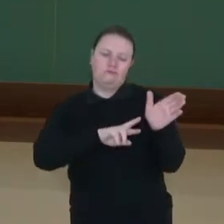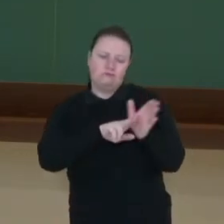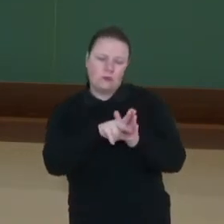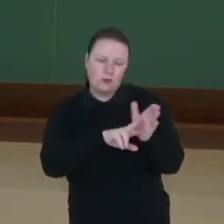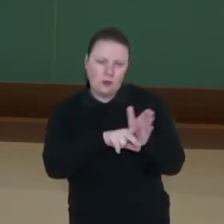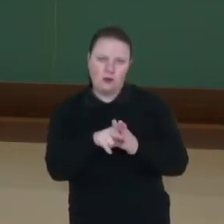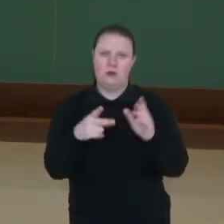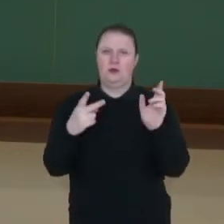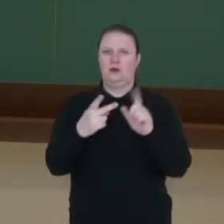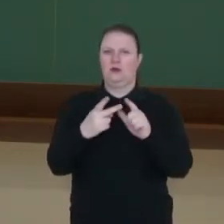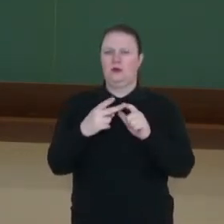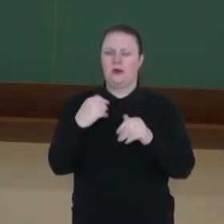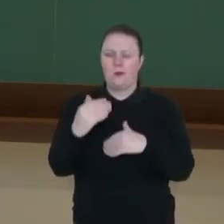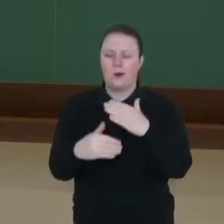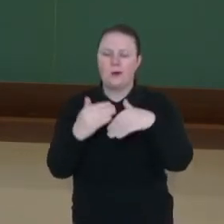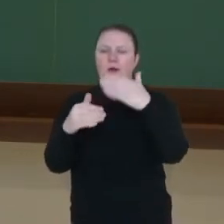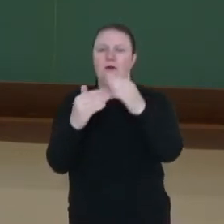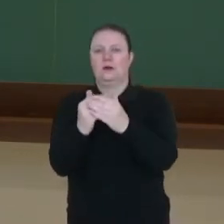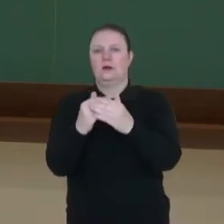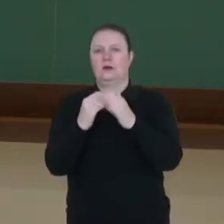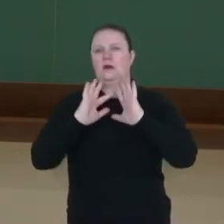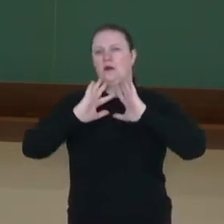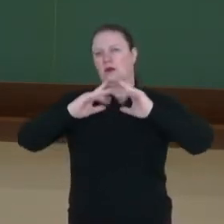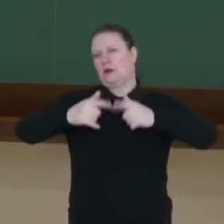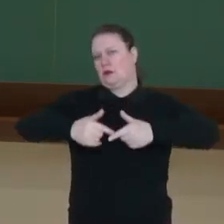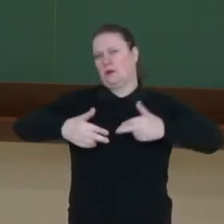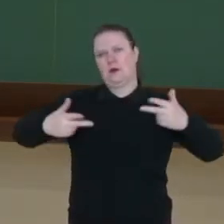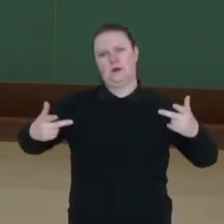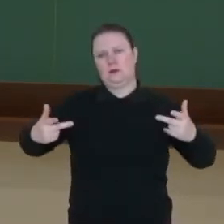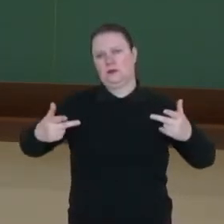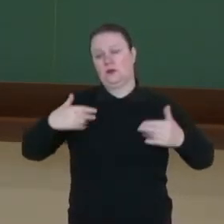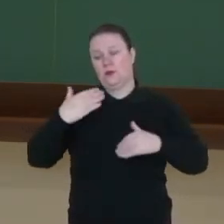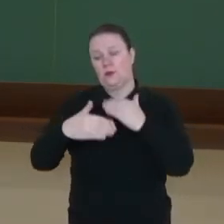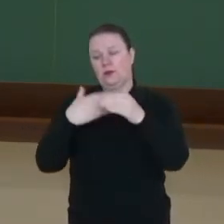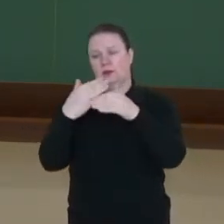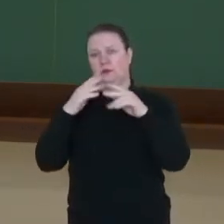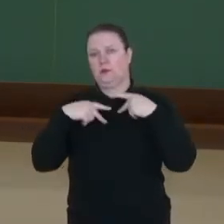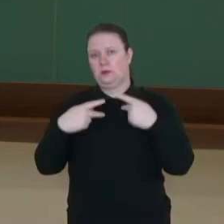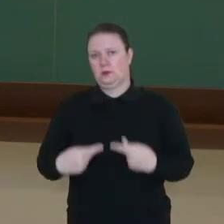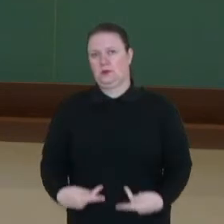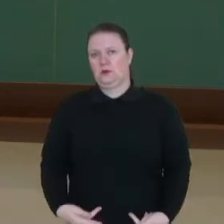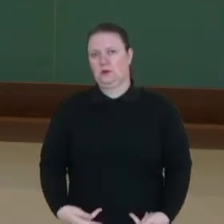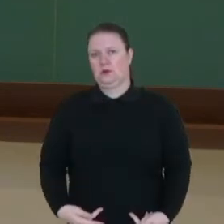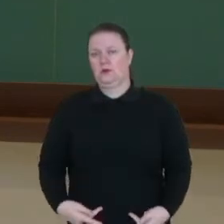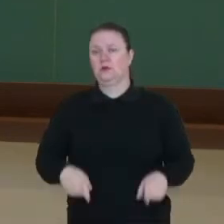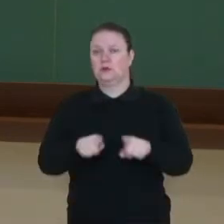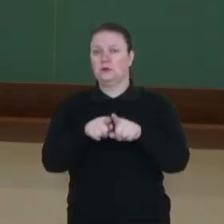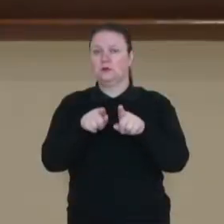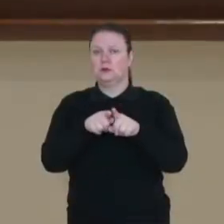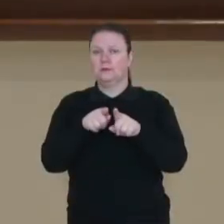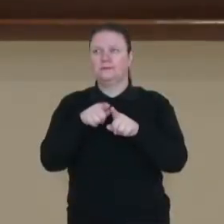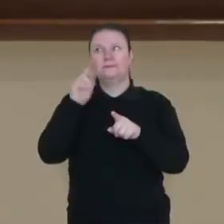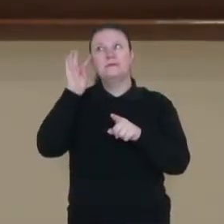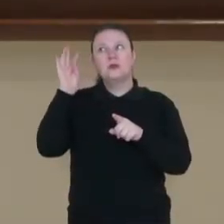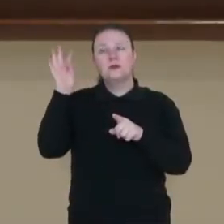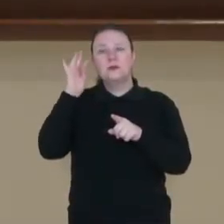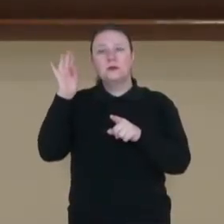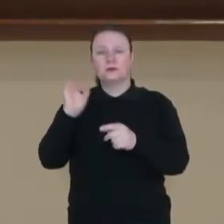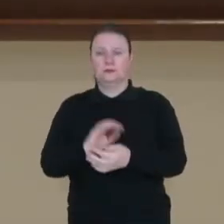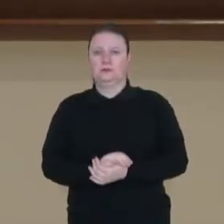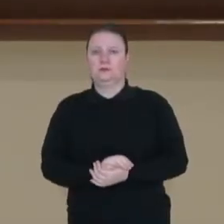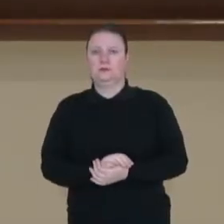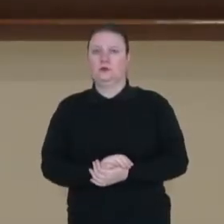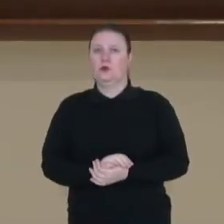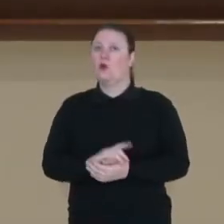né, do surgimento do processo de evolução da humanidade. Eles vão pegar a teoria de Charles Darwin. Vejam só, não foi o